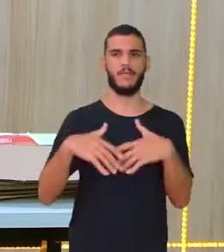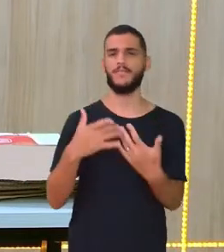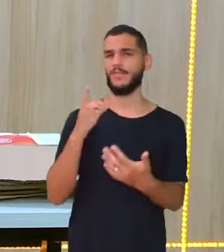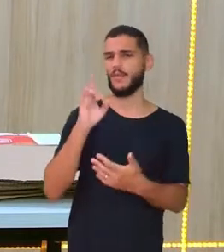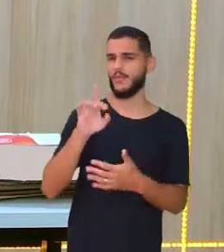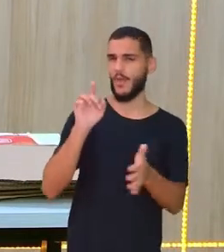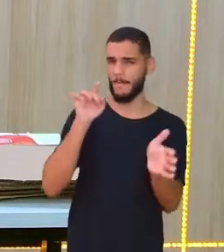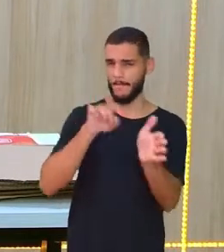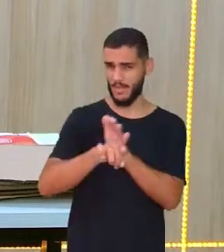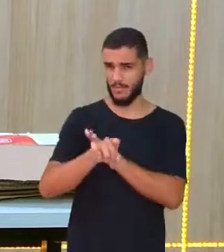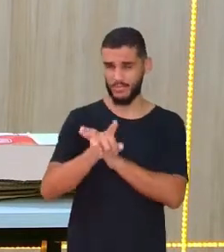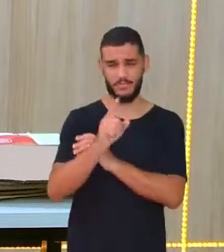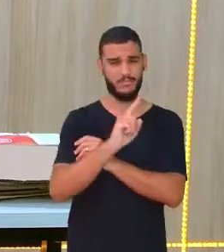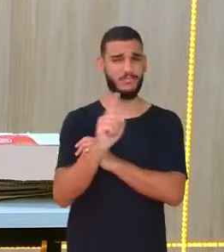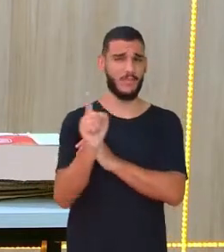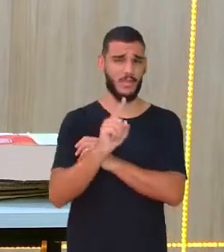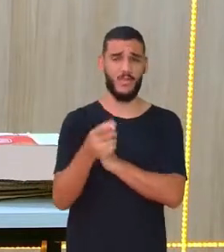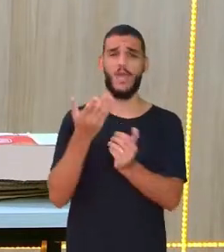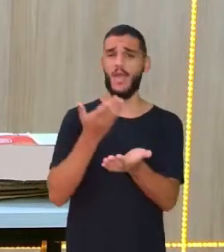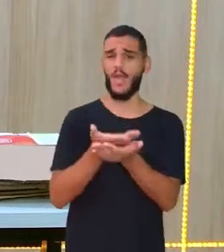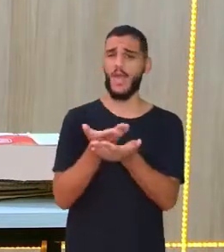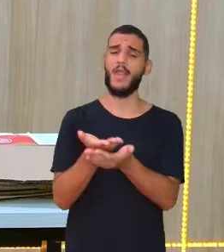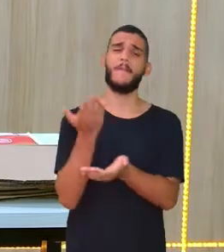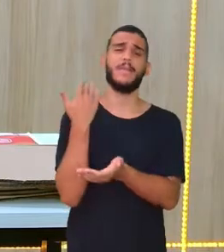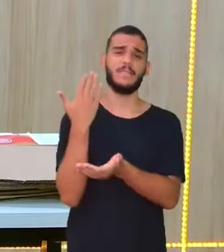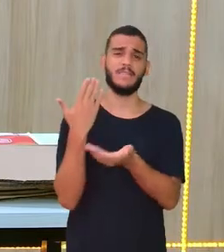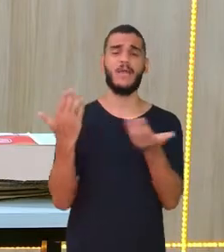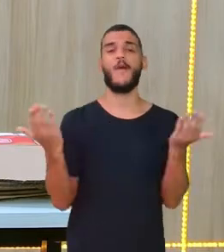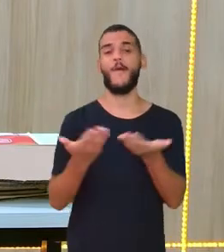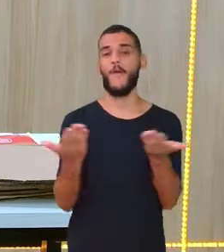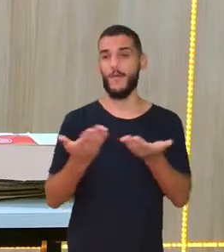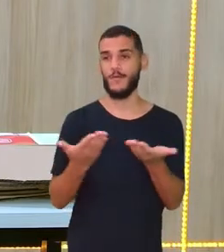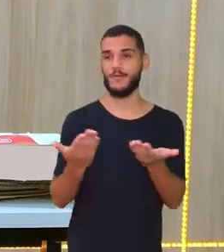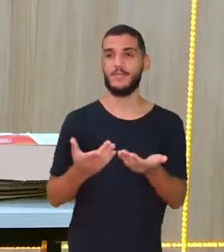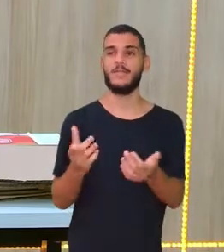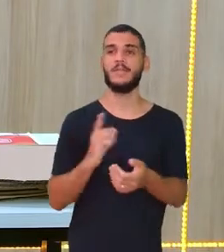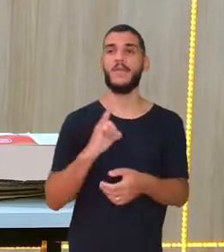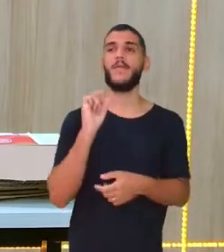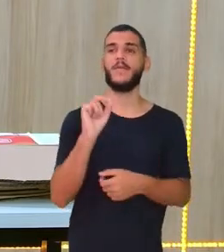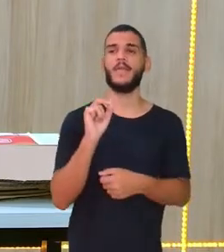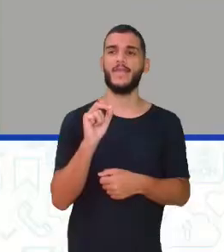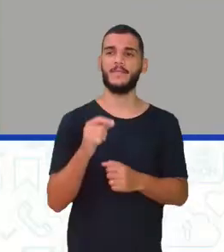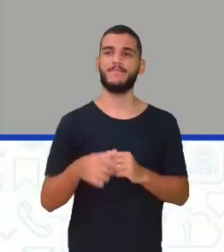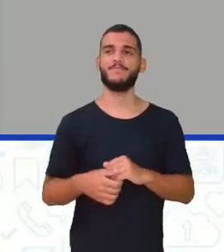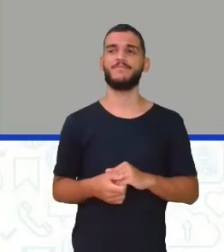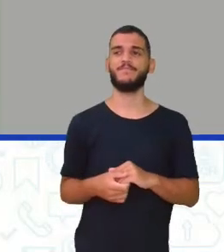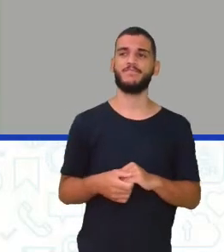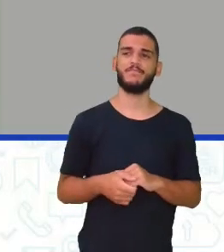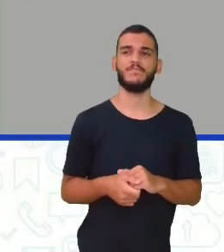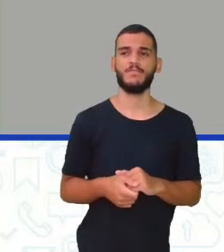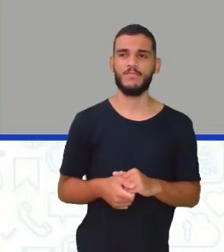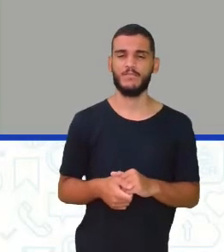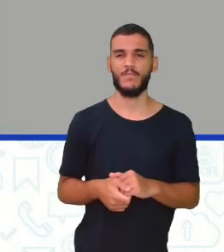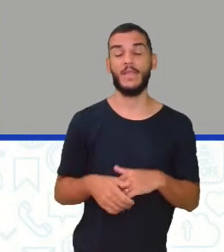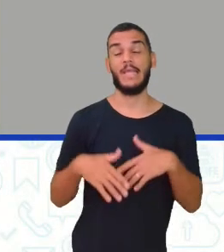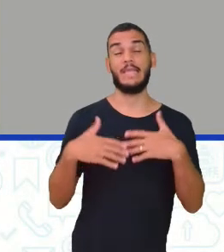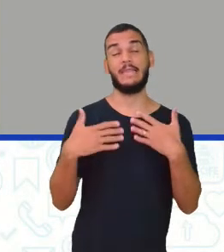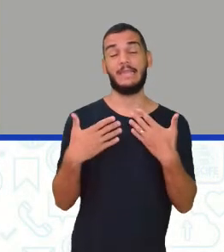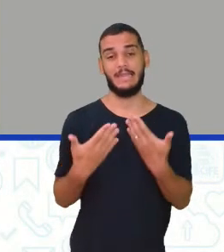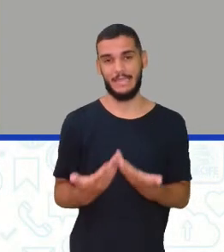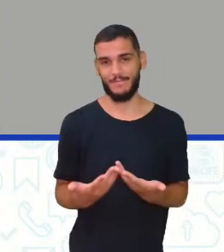esse questionamento, esse foi da aula passada, mas o dessa aula, o questionamento foi esse aqui.